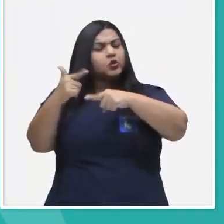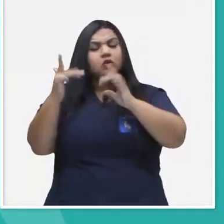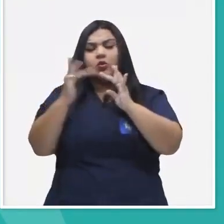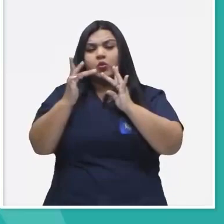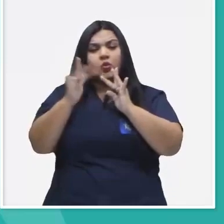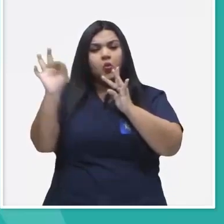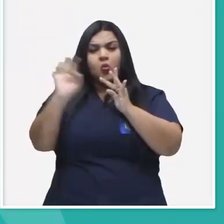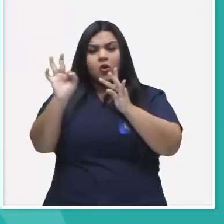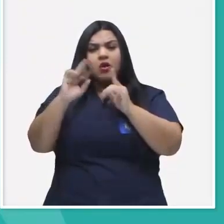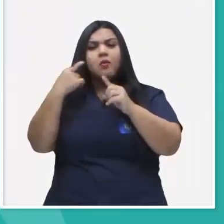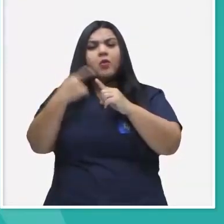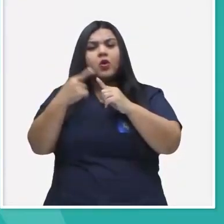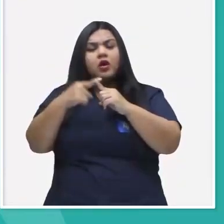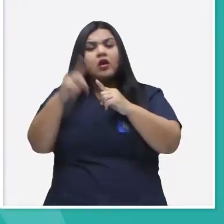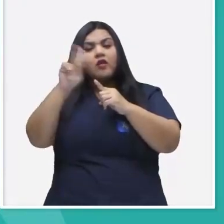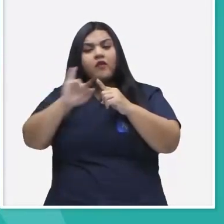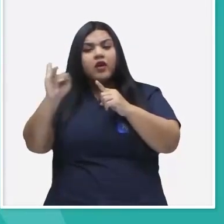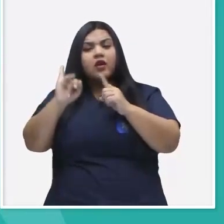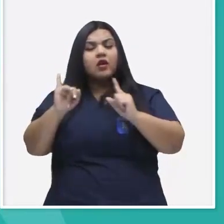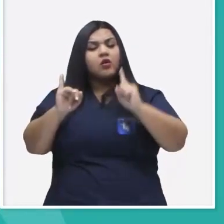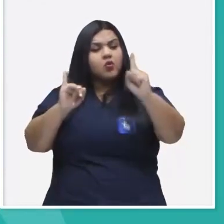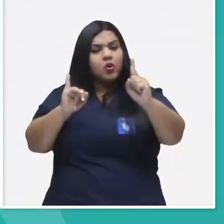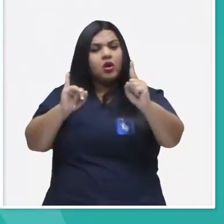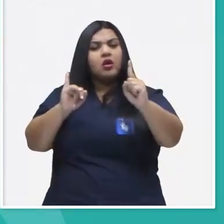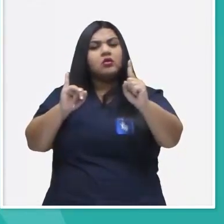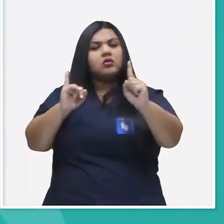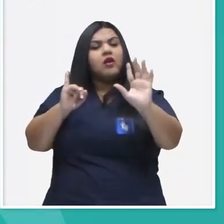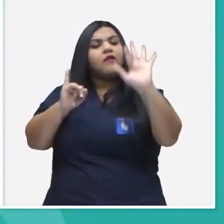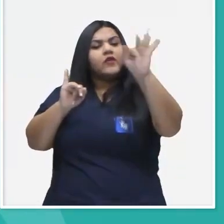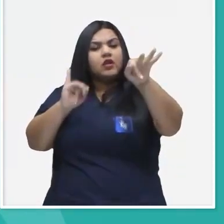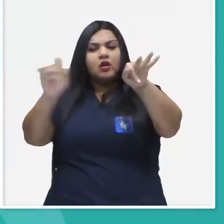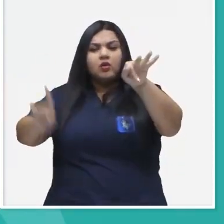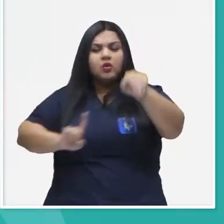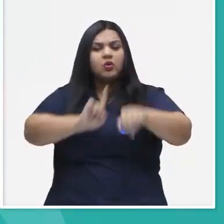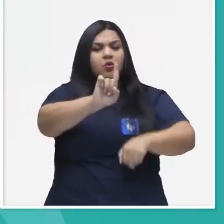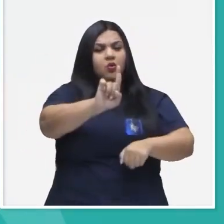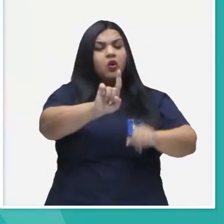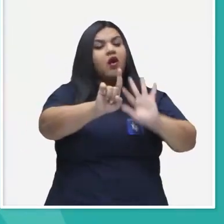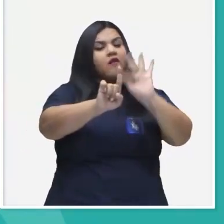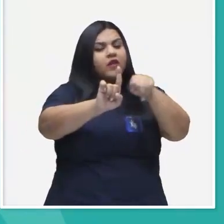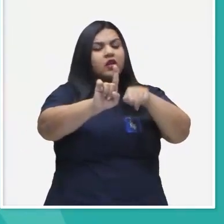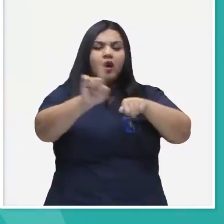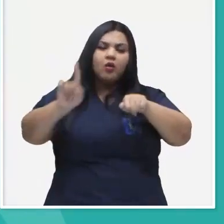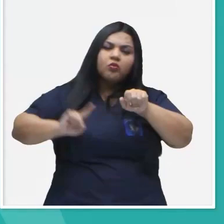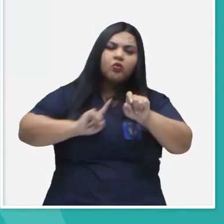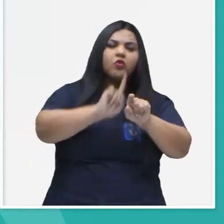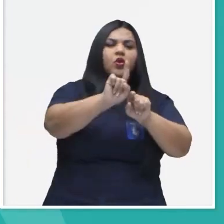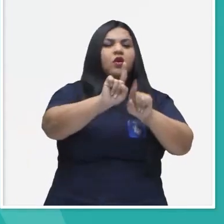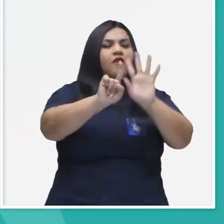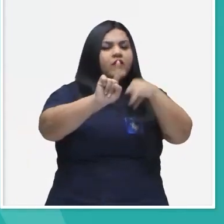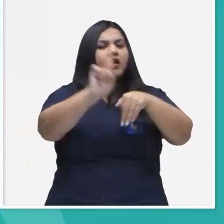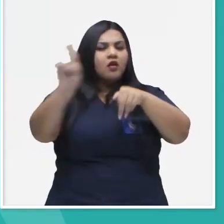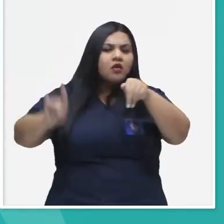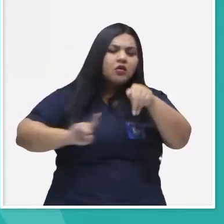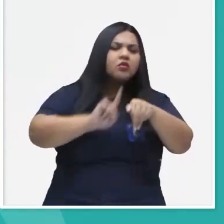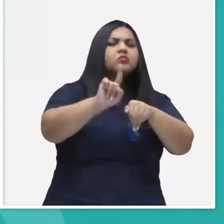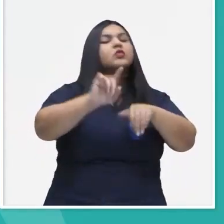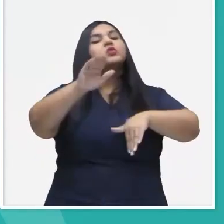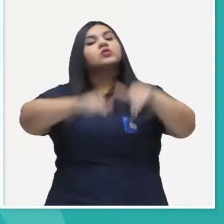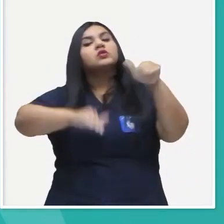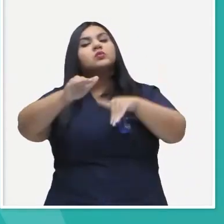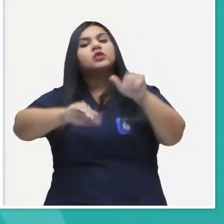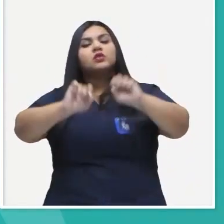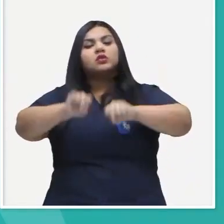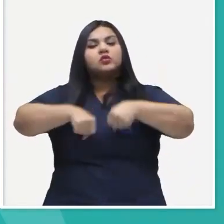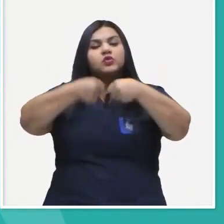porque um vai competir logo após o outro, né? Vai fazer a prova depois do outro. Tudo vai depender somente do